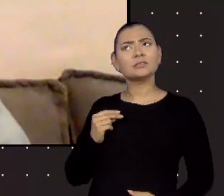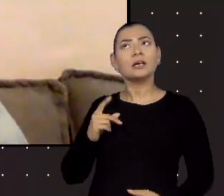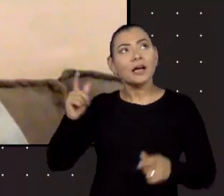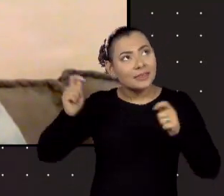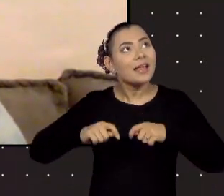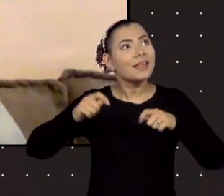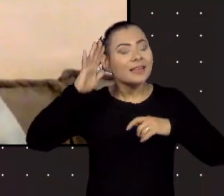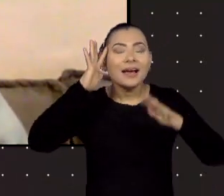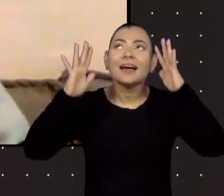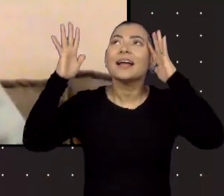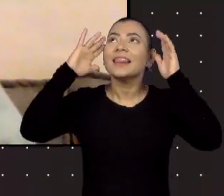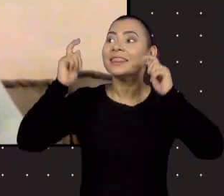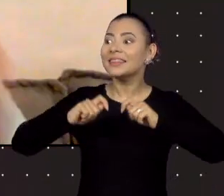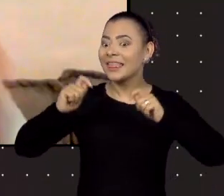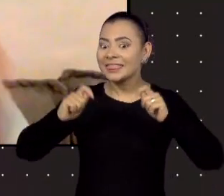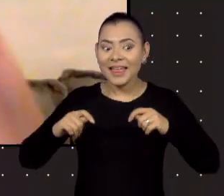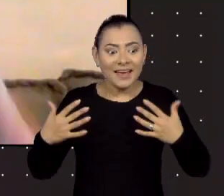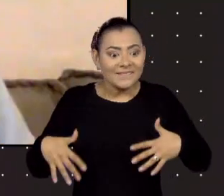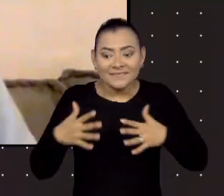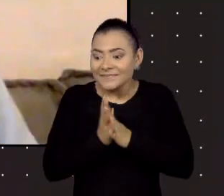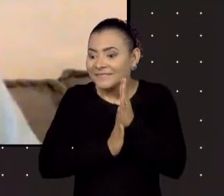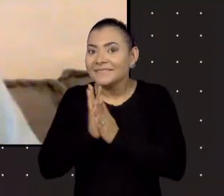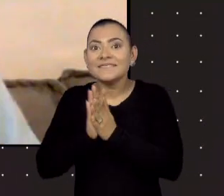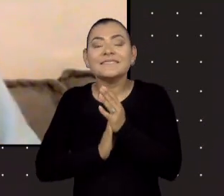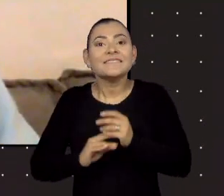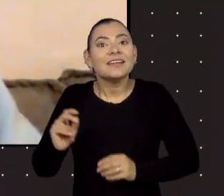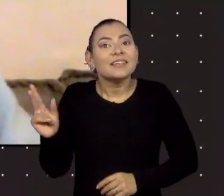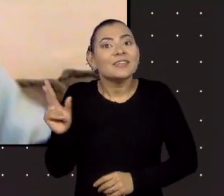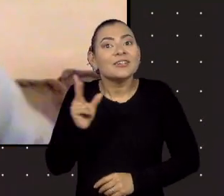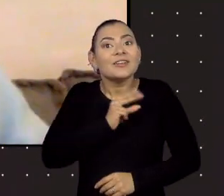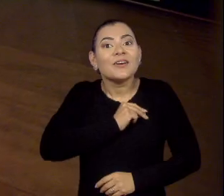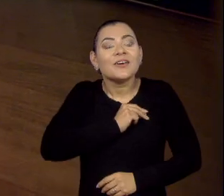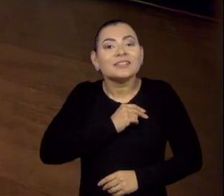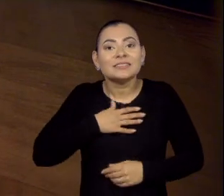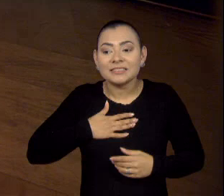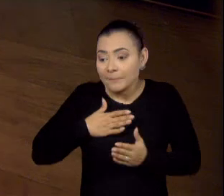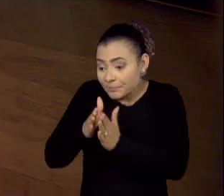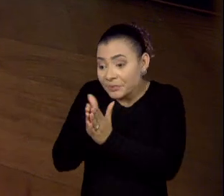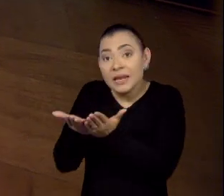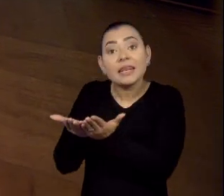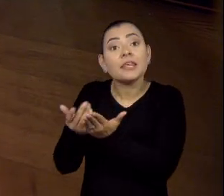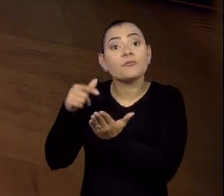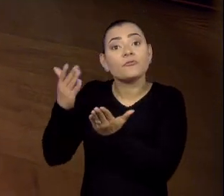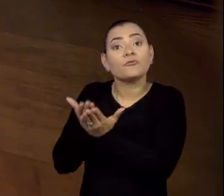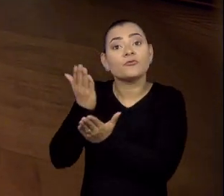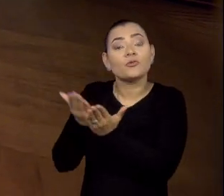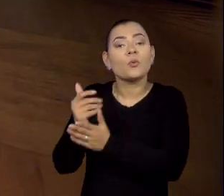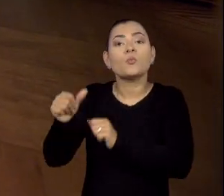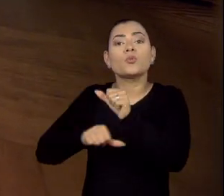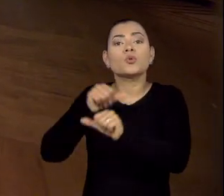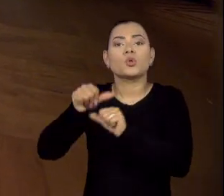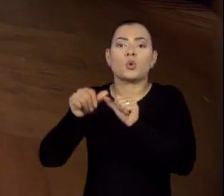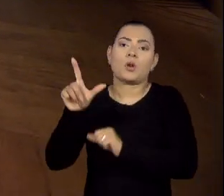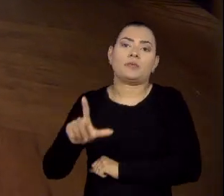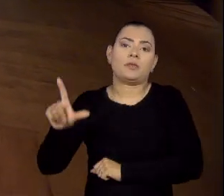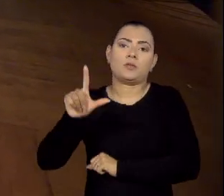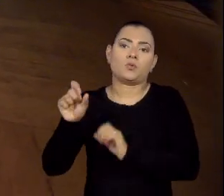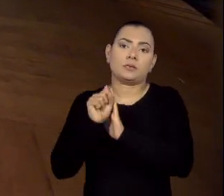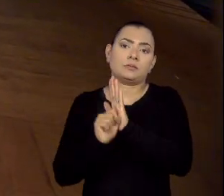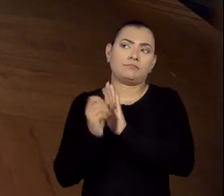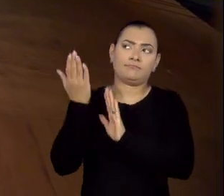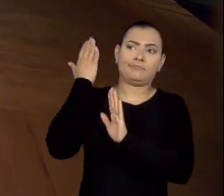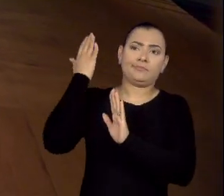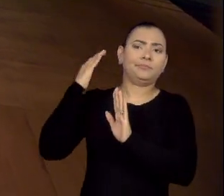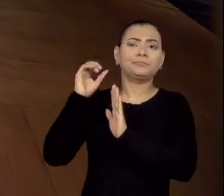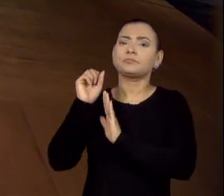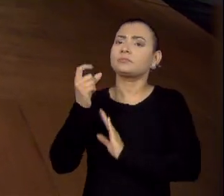fazer isso? E o Jurandir falou, esse livro mudou a literatura no começo do século passado, naquela altura